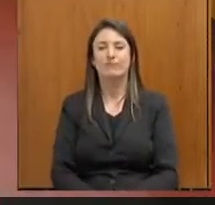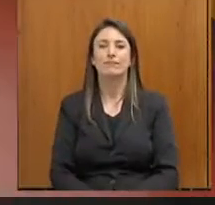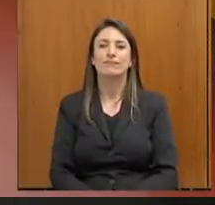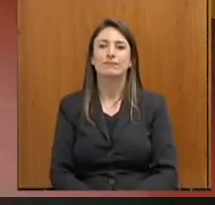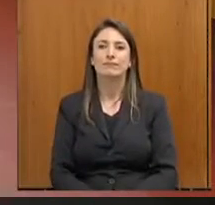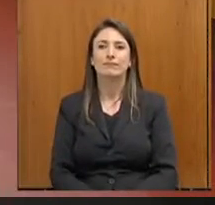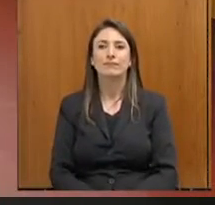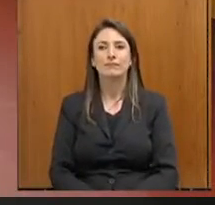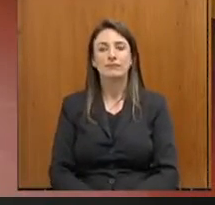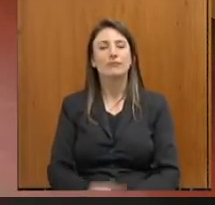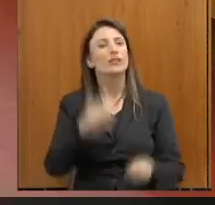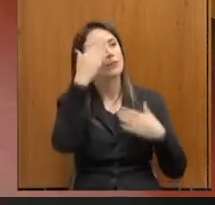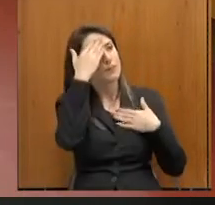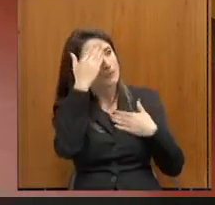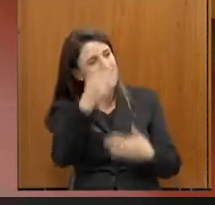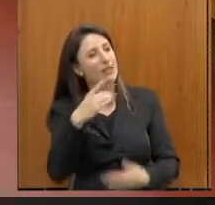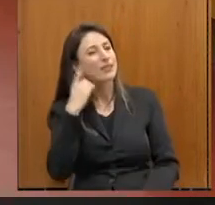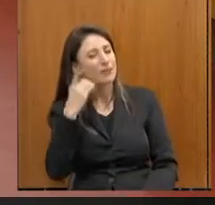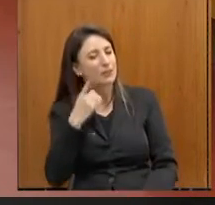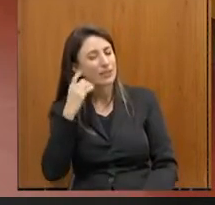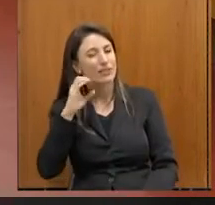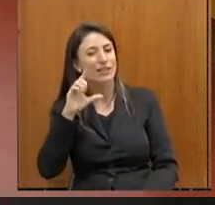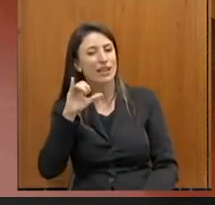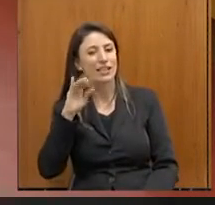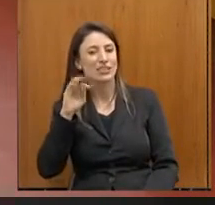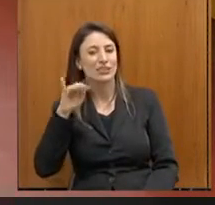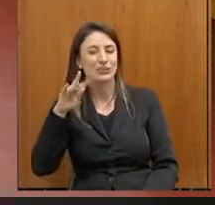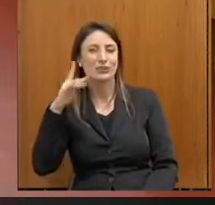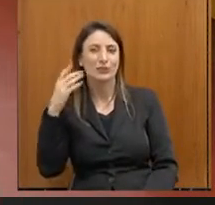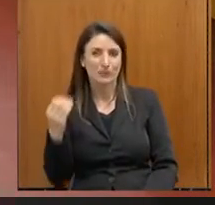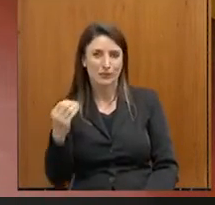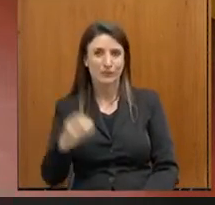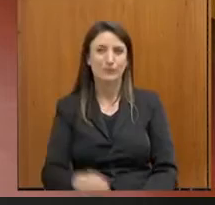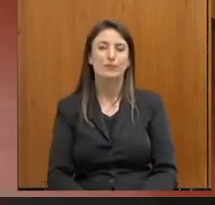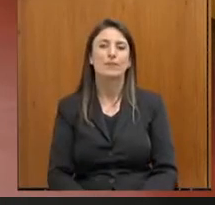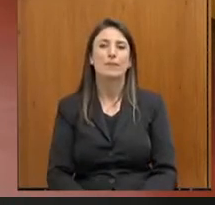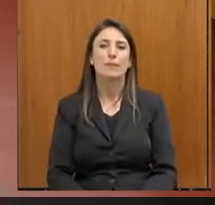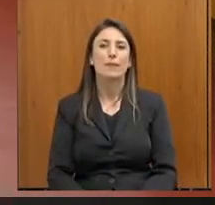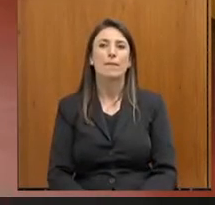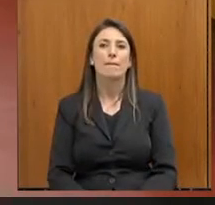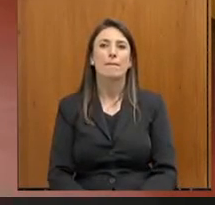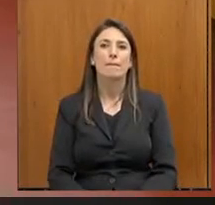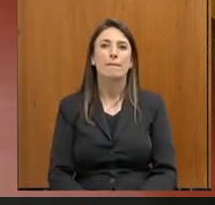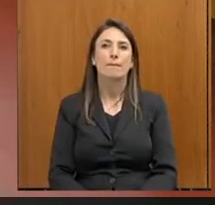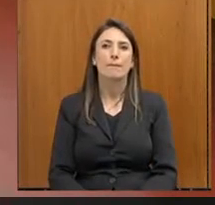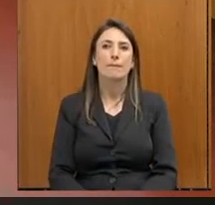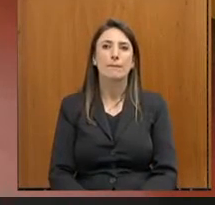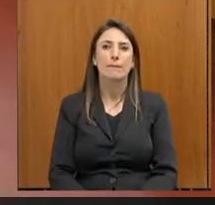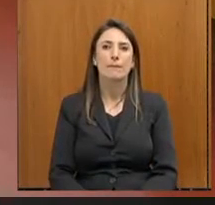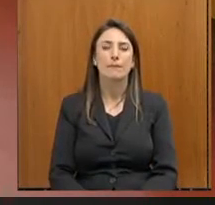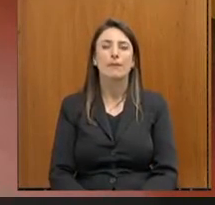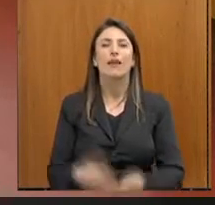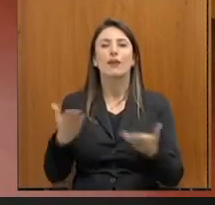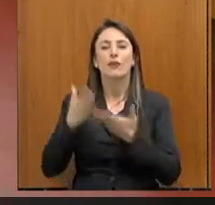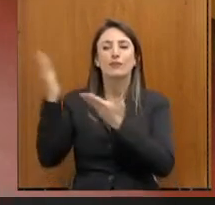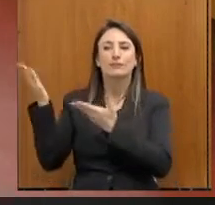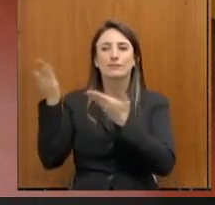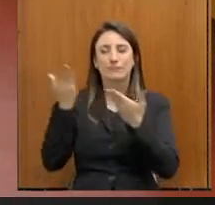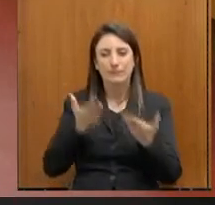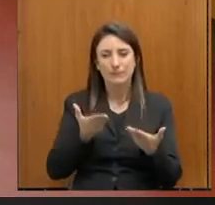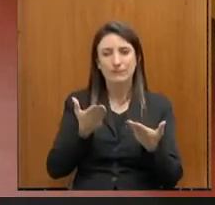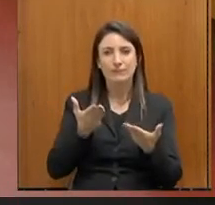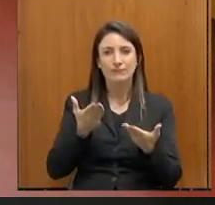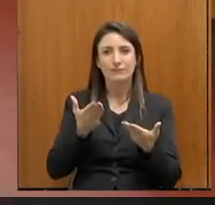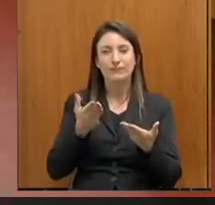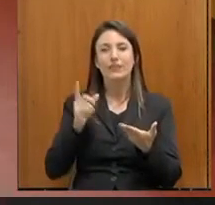obrigado pela Cleitinho Azevedo pela sua palavra para suas considerações por até